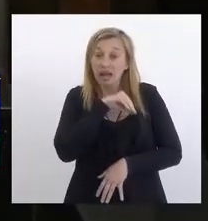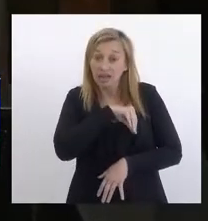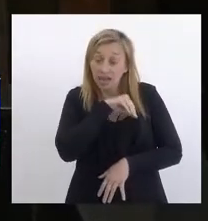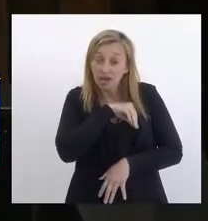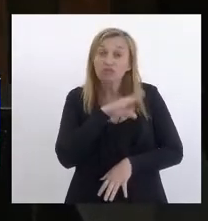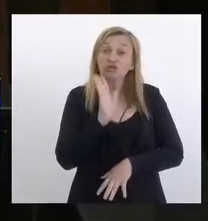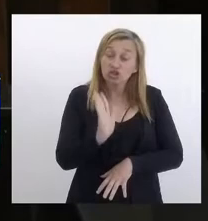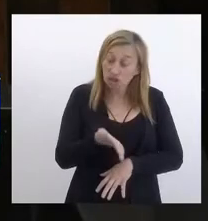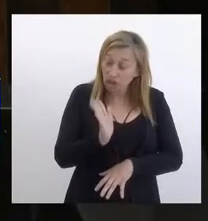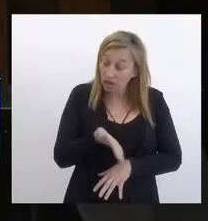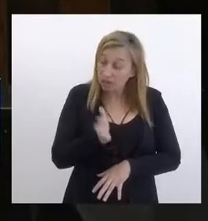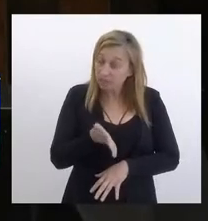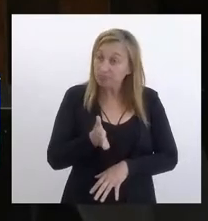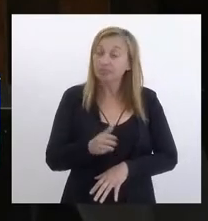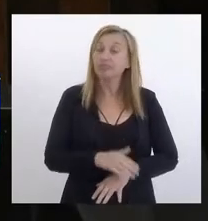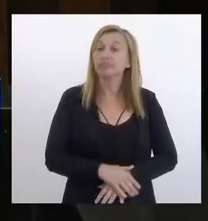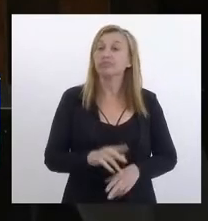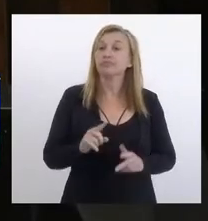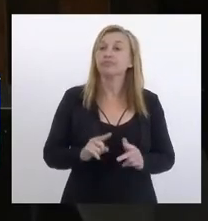poderia